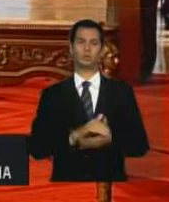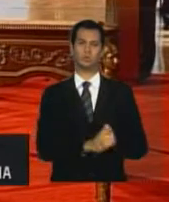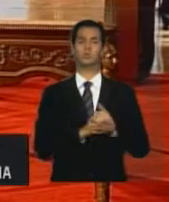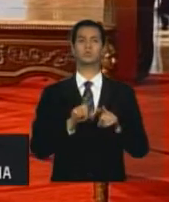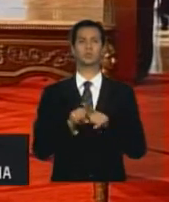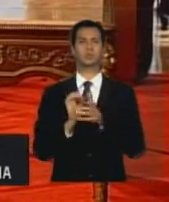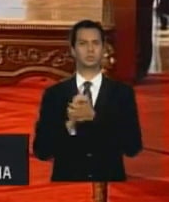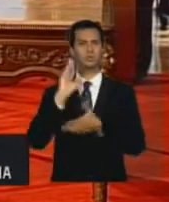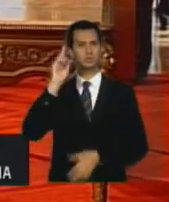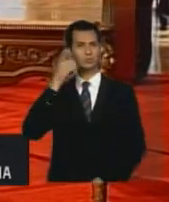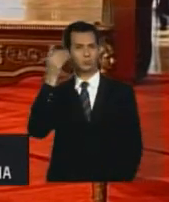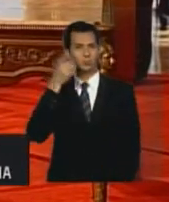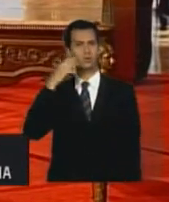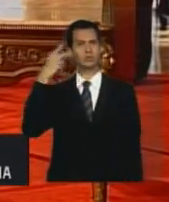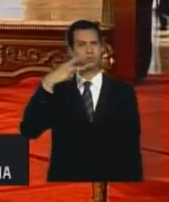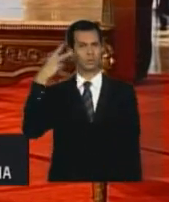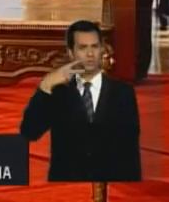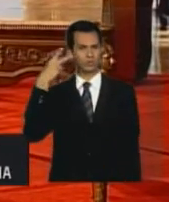deputados, vereadores,